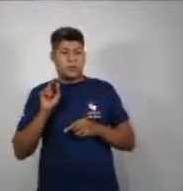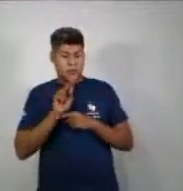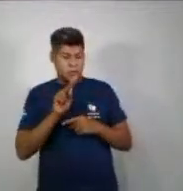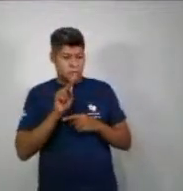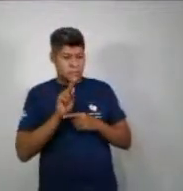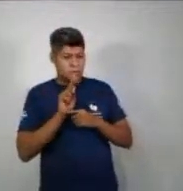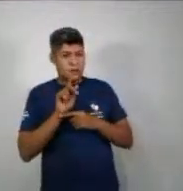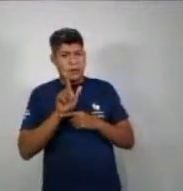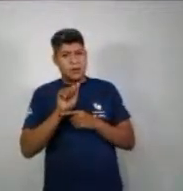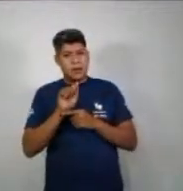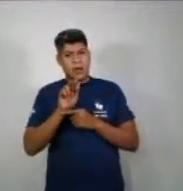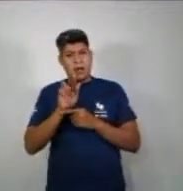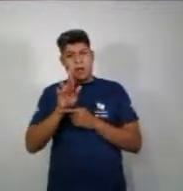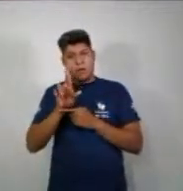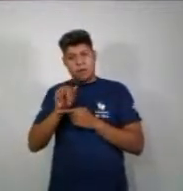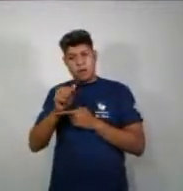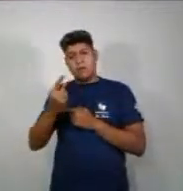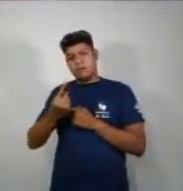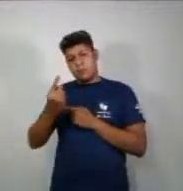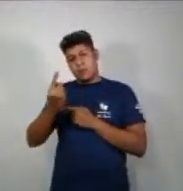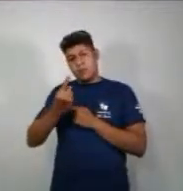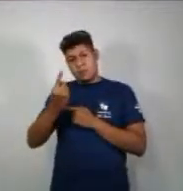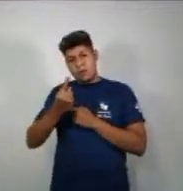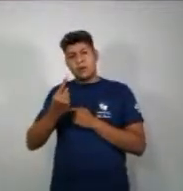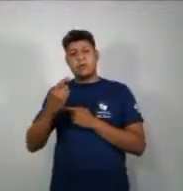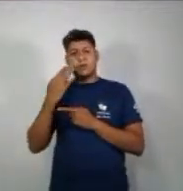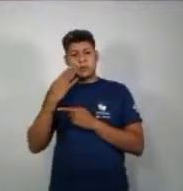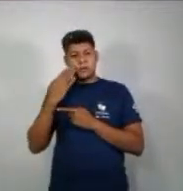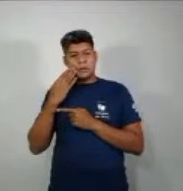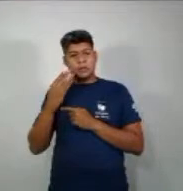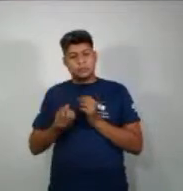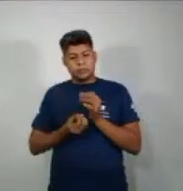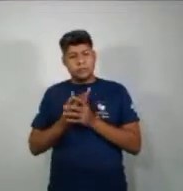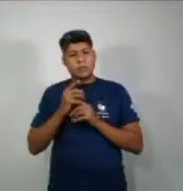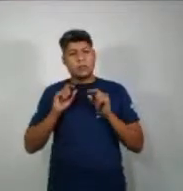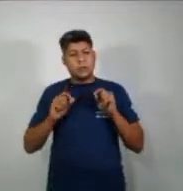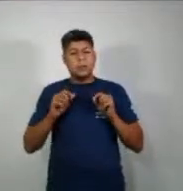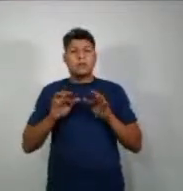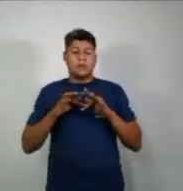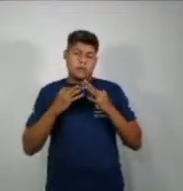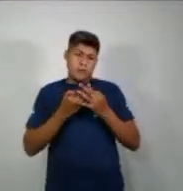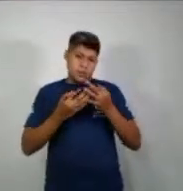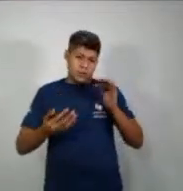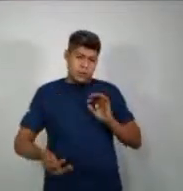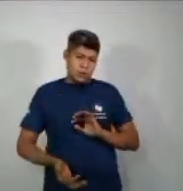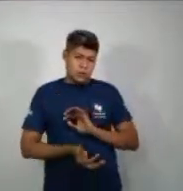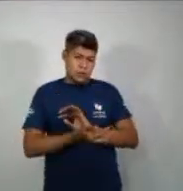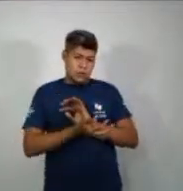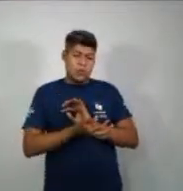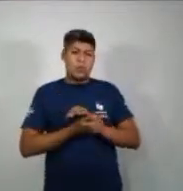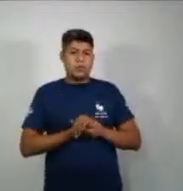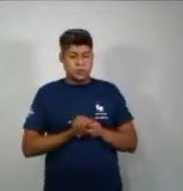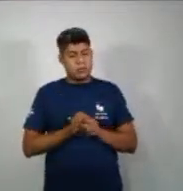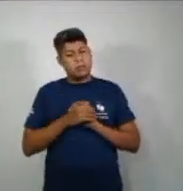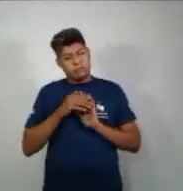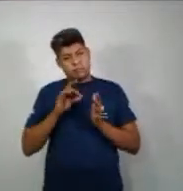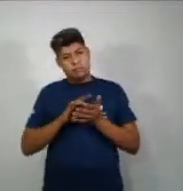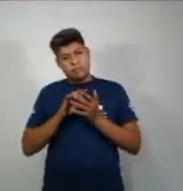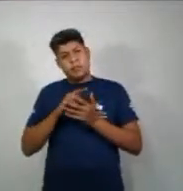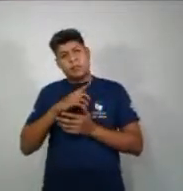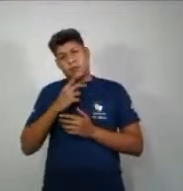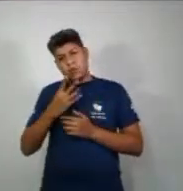Laura, e então, né, cria-se esse núcleo familiar, que obviamente o fato de ter duas